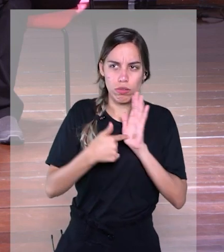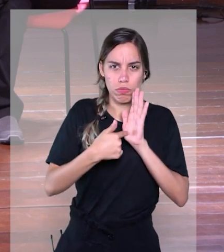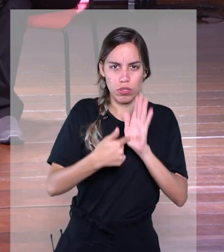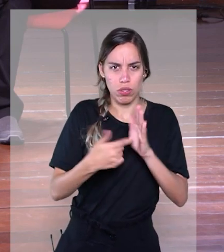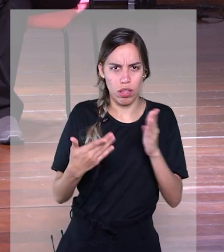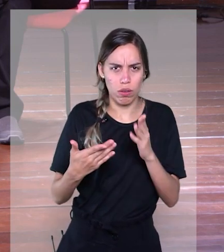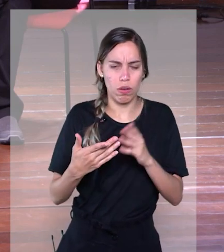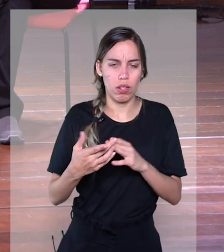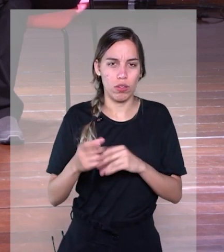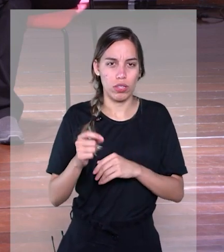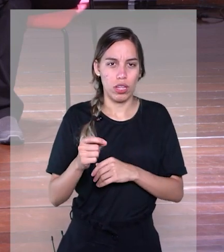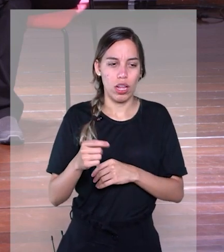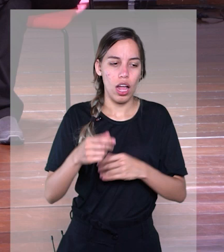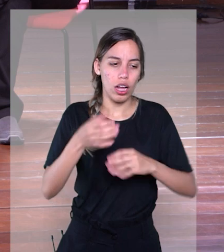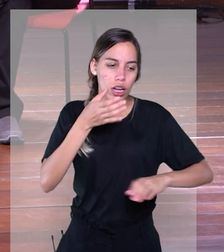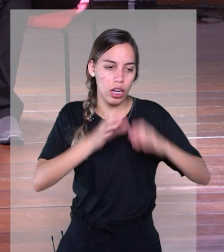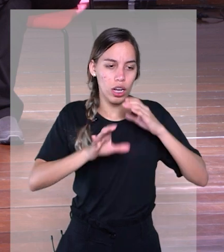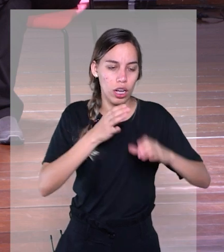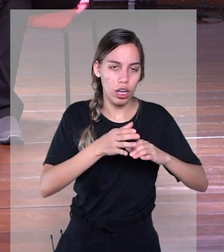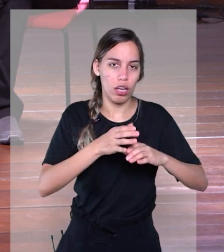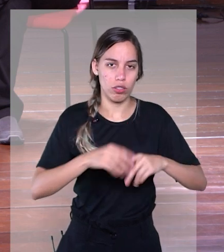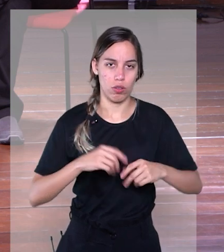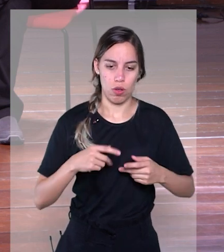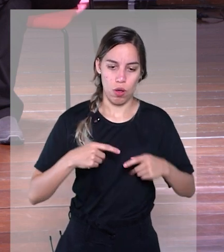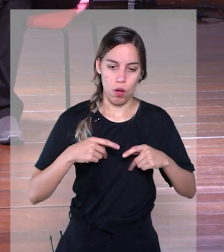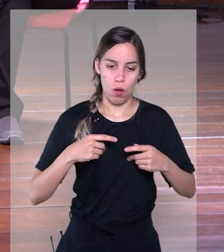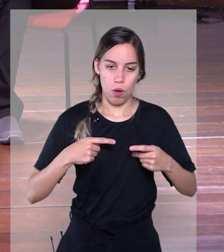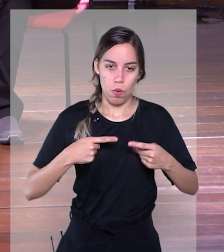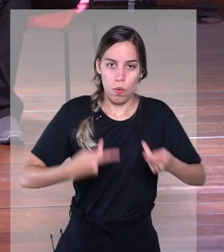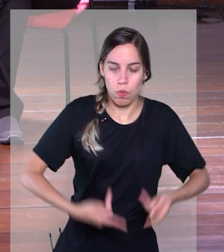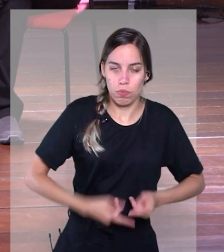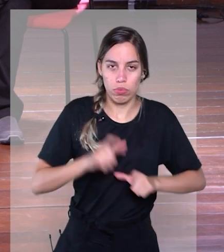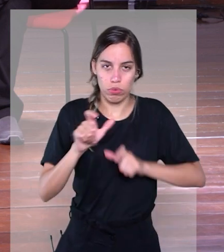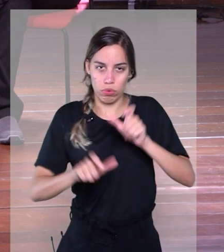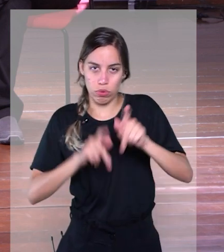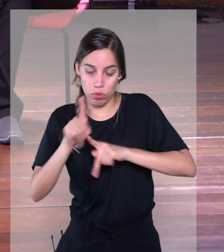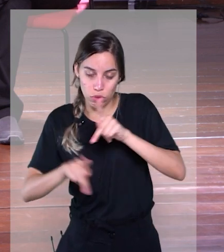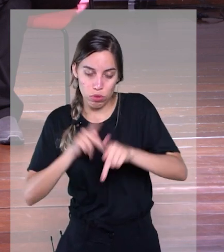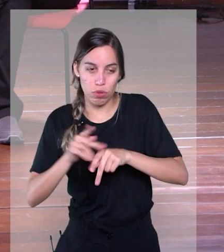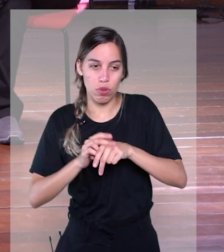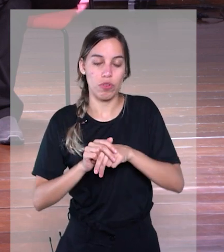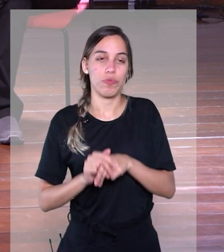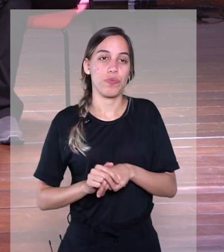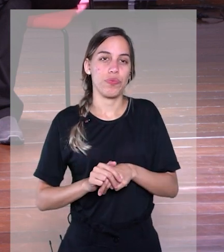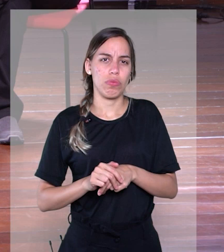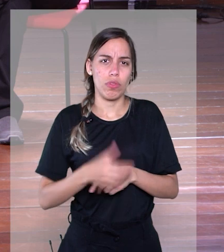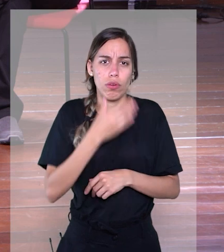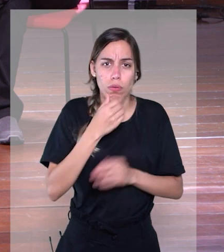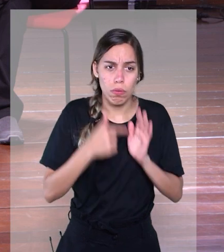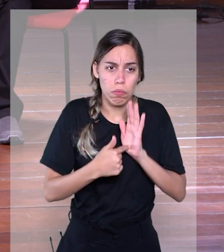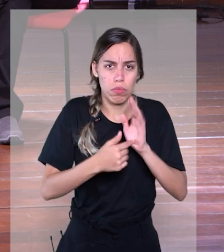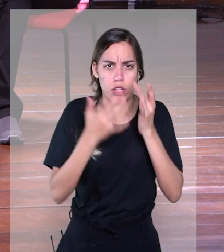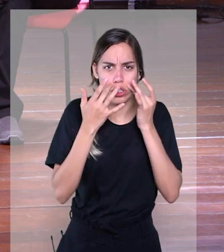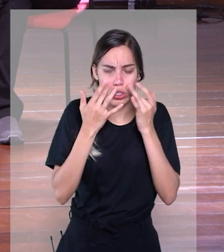Povo, Carlos Drummond de Andrade, aludindo ao poema Canto ao Homem do Povo, Charlie Chaplin. E é um excelente recital. O Adriano trabalhou com